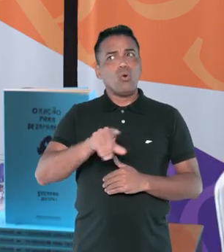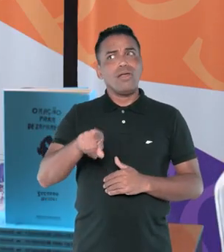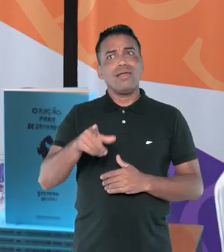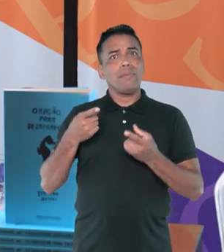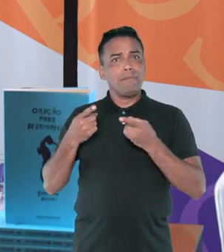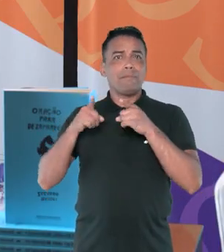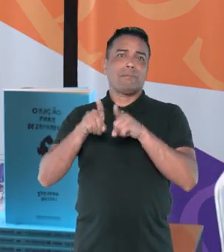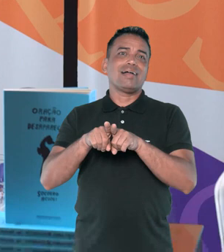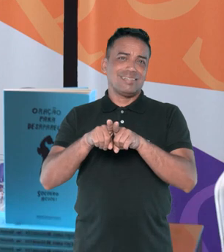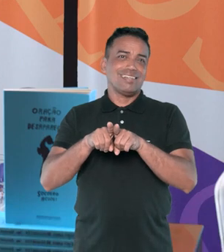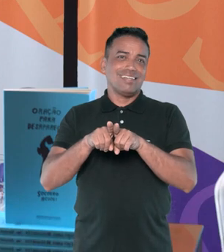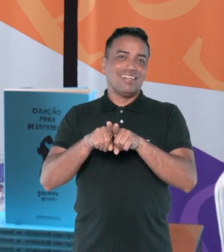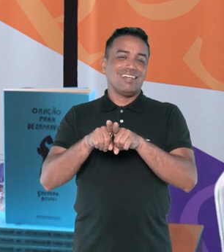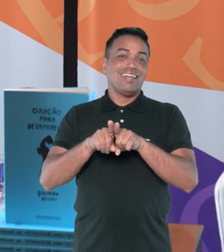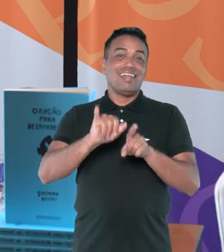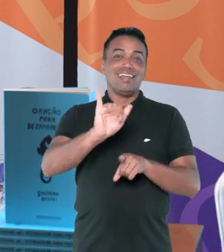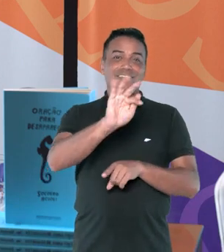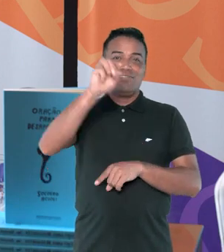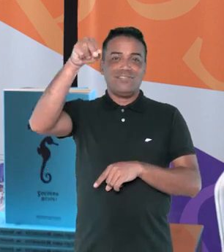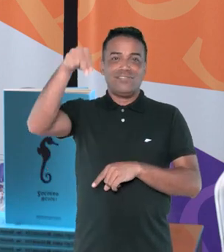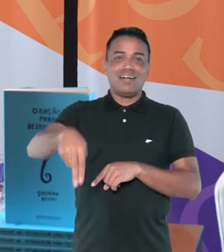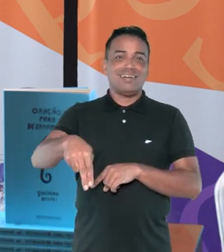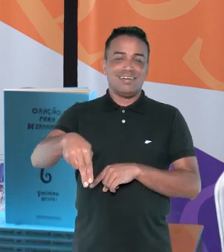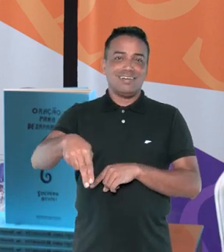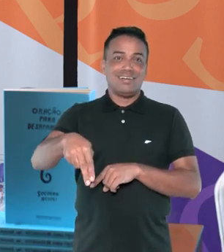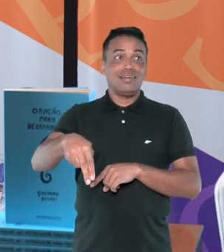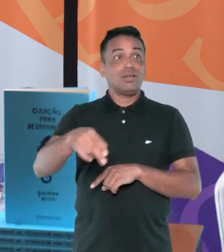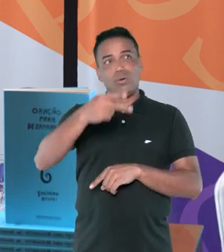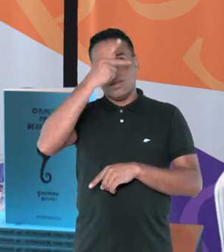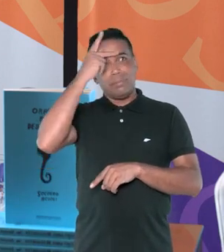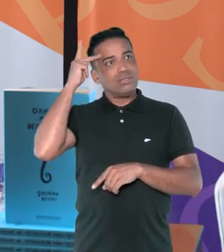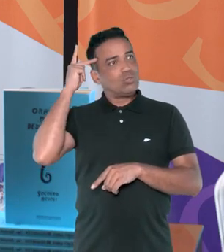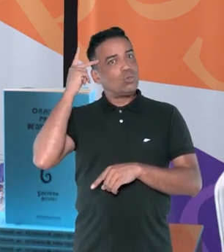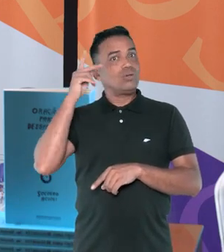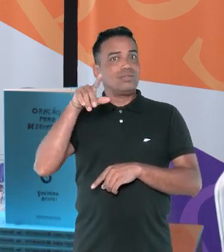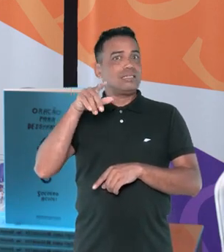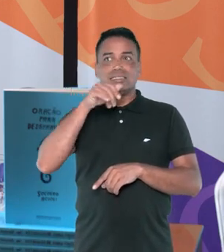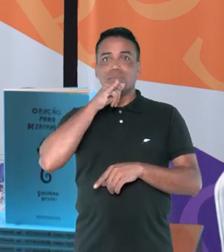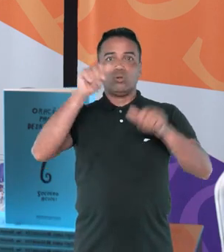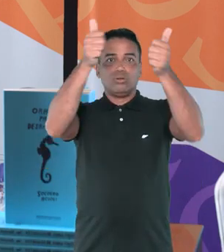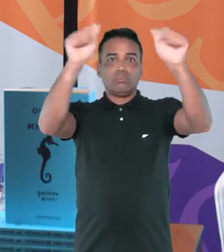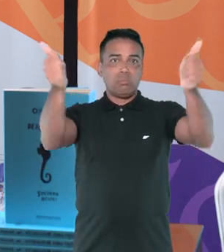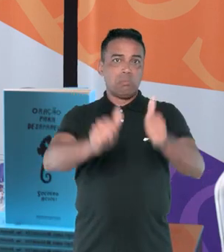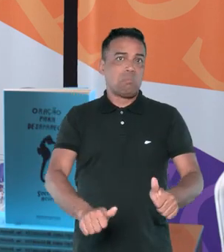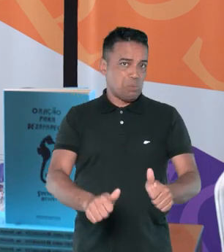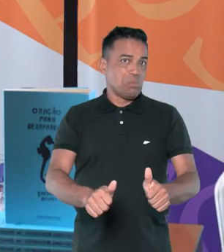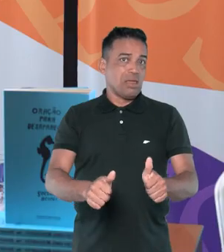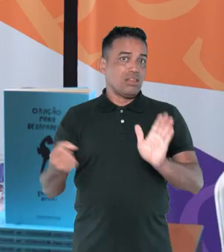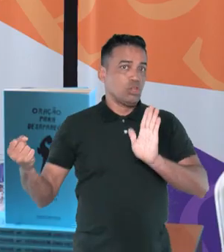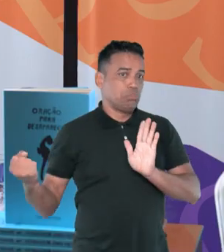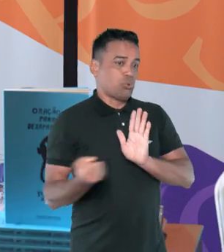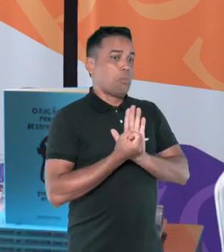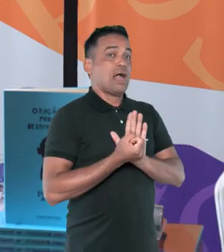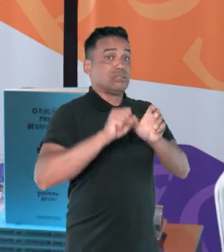parecerista do IFAM. O que é isso? É a pessoa que pegava um monumento tombado, caído ou não, destruído